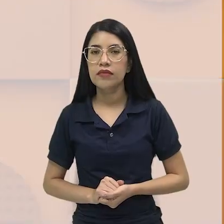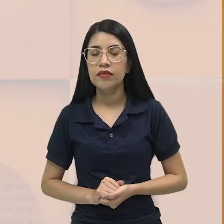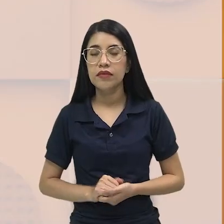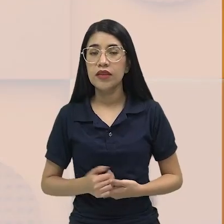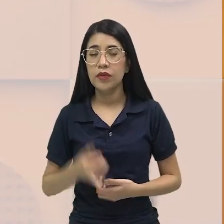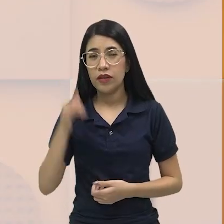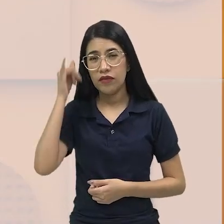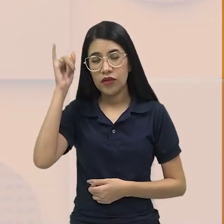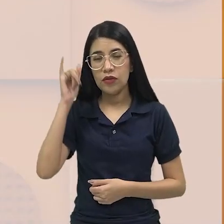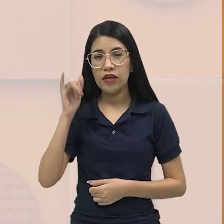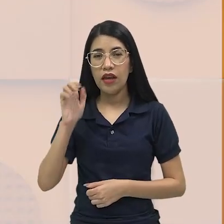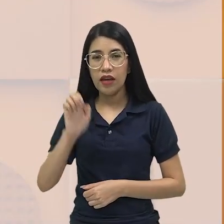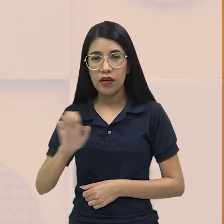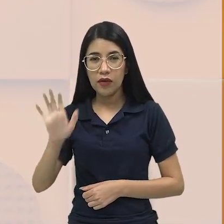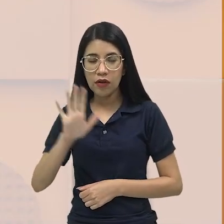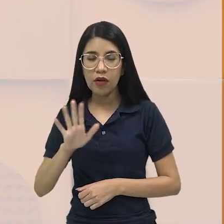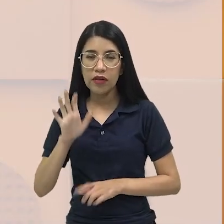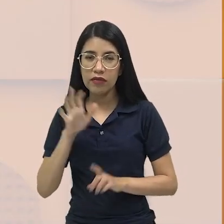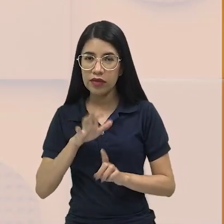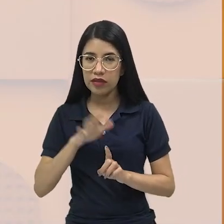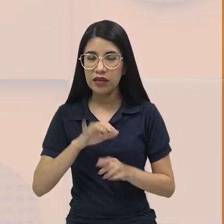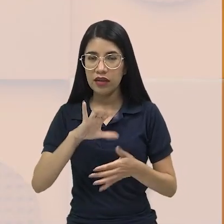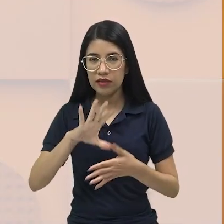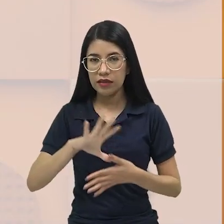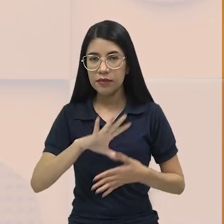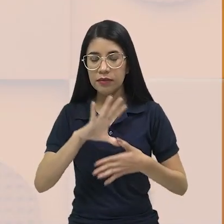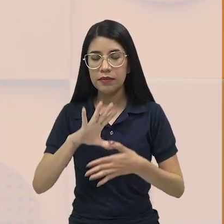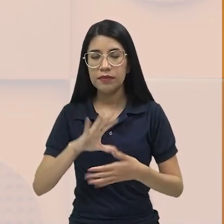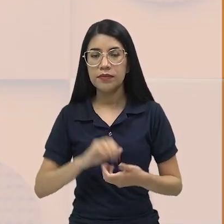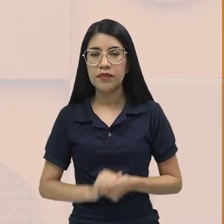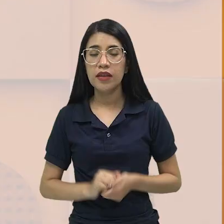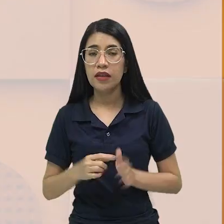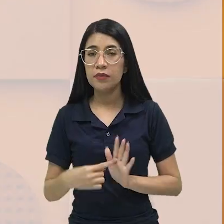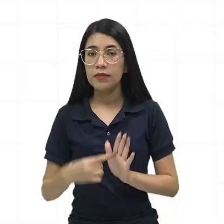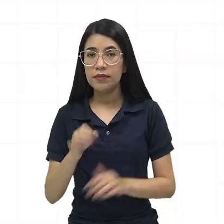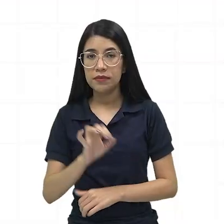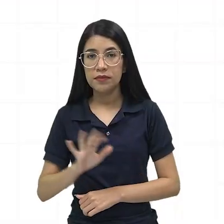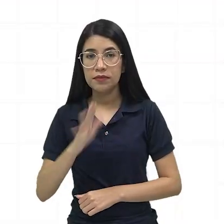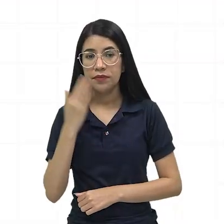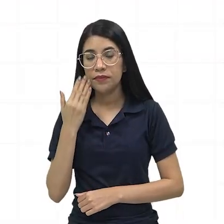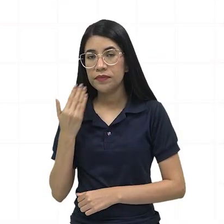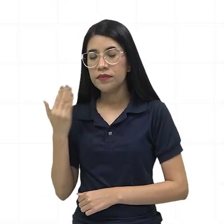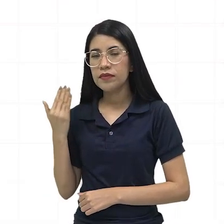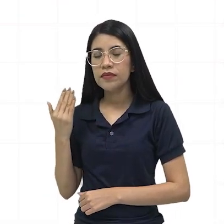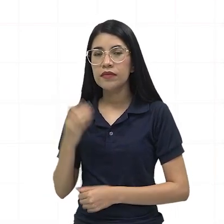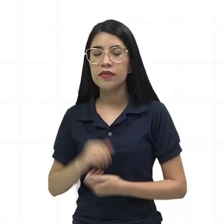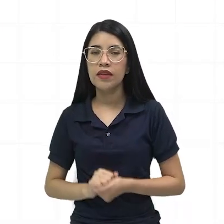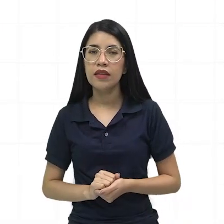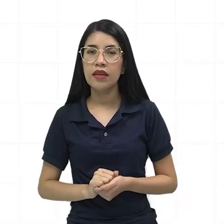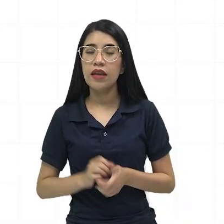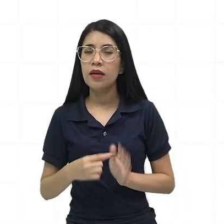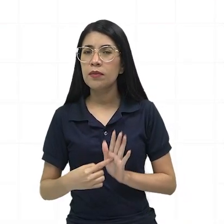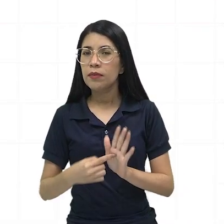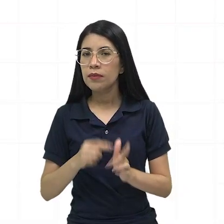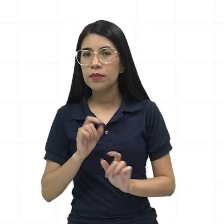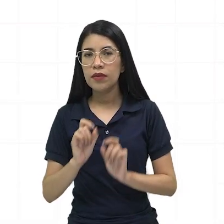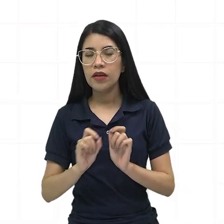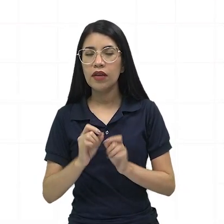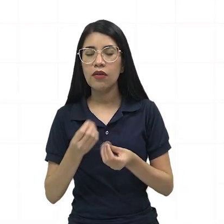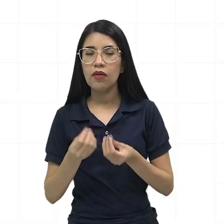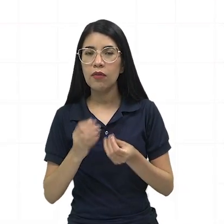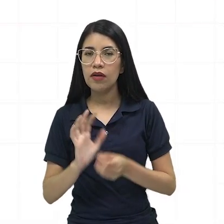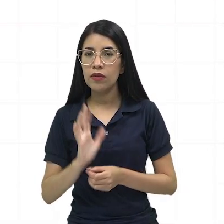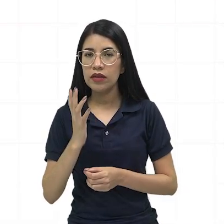americanos das Américas. Vou trazer para vocês aqui uma imagem que basicamente vai ilustrar essa